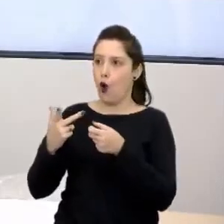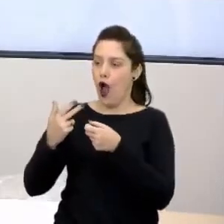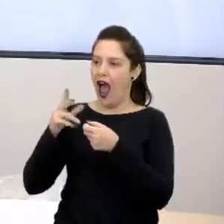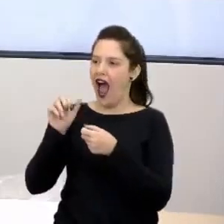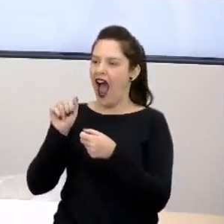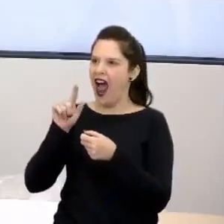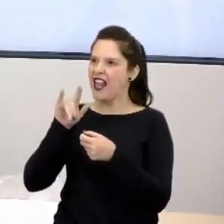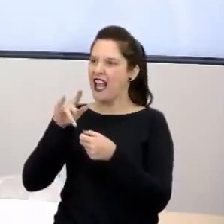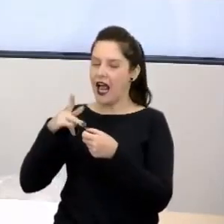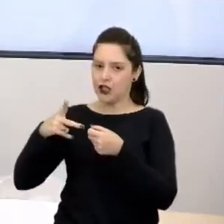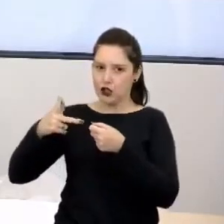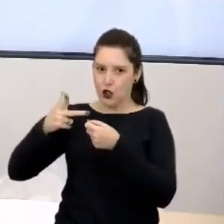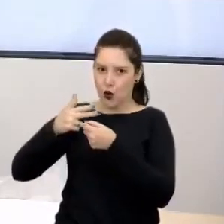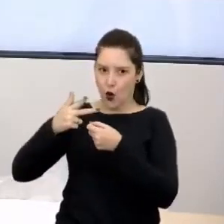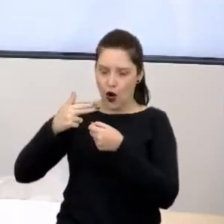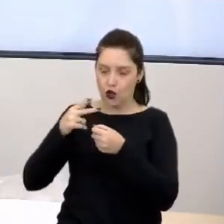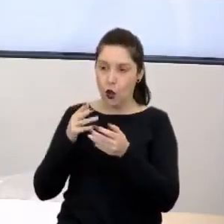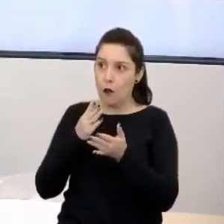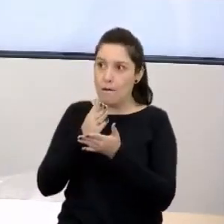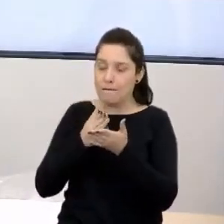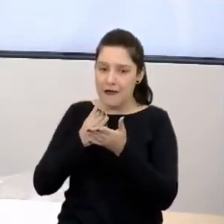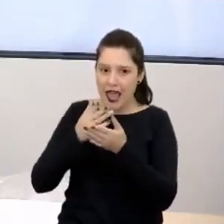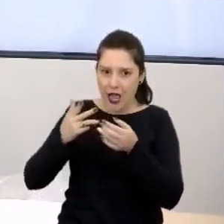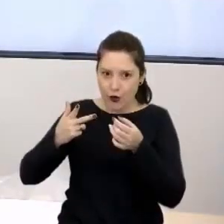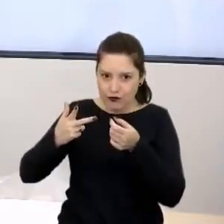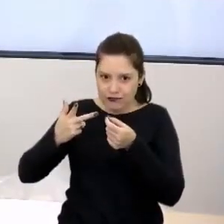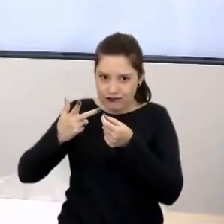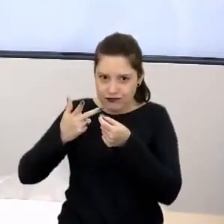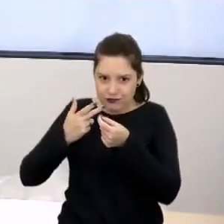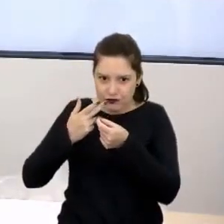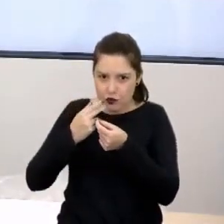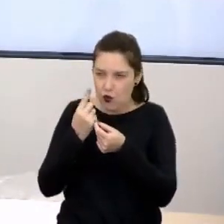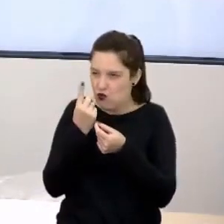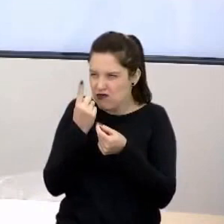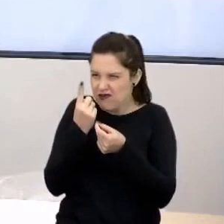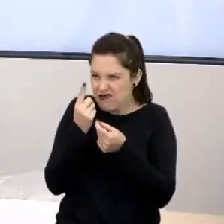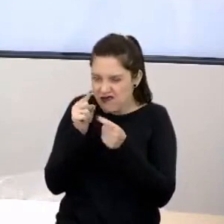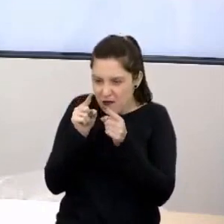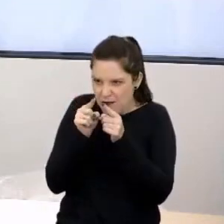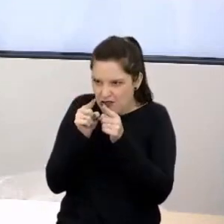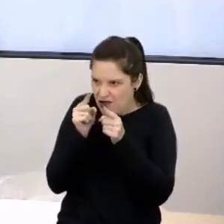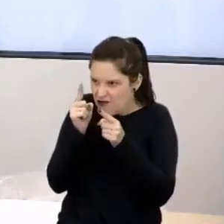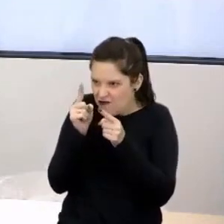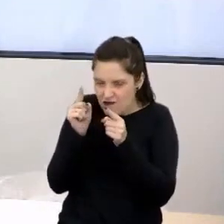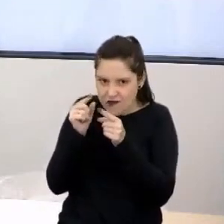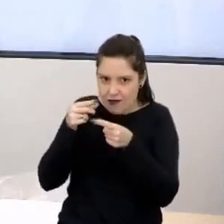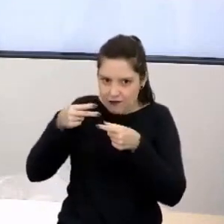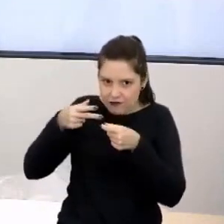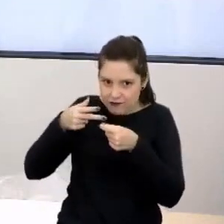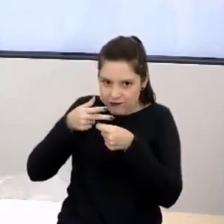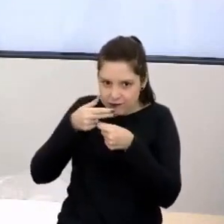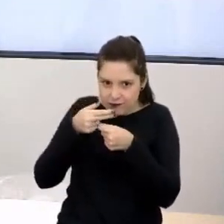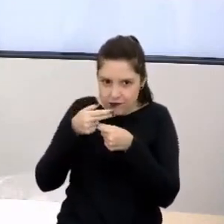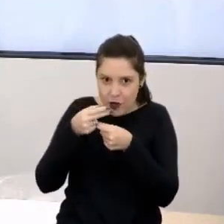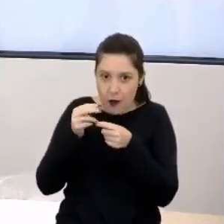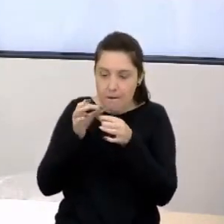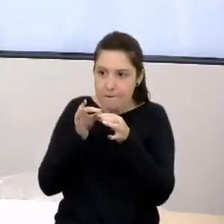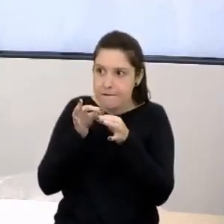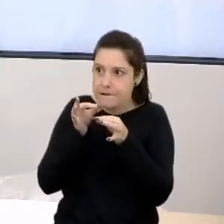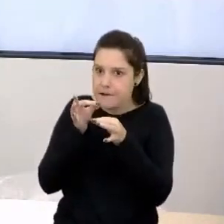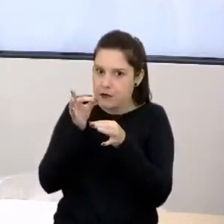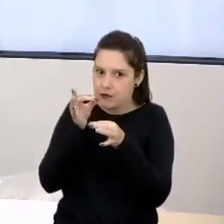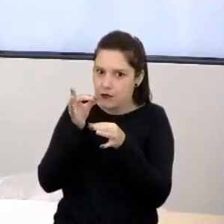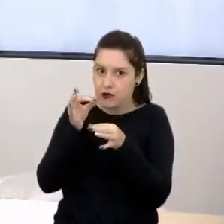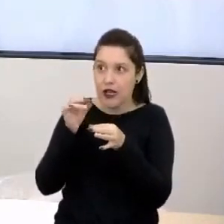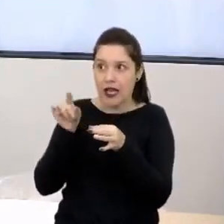corte são esses alicates que aqui no meio eles têm um dentinho, às vezes na ponta, tá? Que ele é até mais fundinho porque ele é um